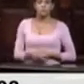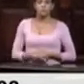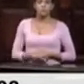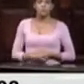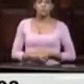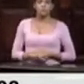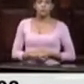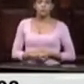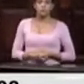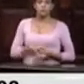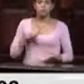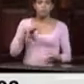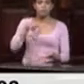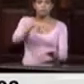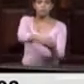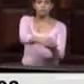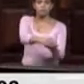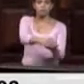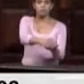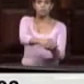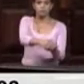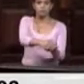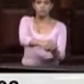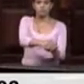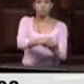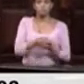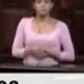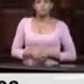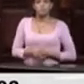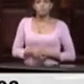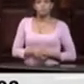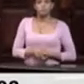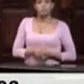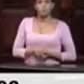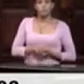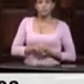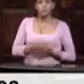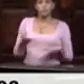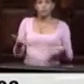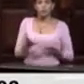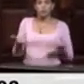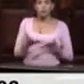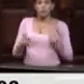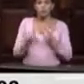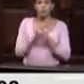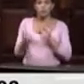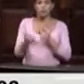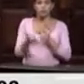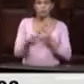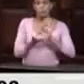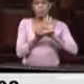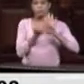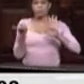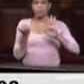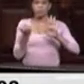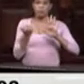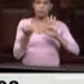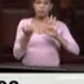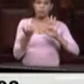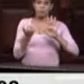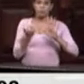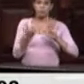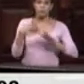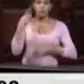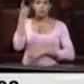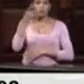se apropriou desta minha ideia, que virou lei, e tirou,